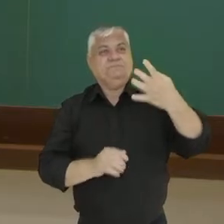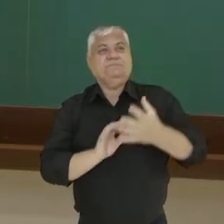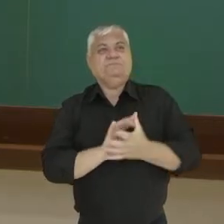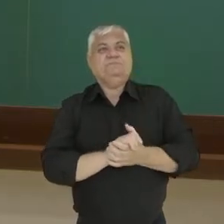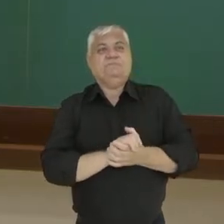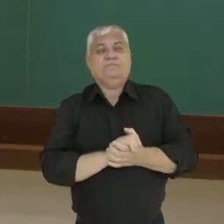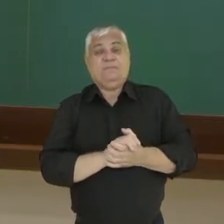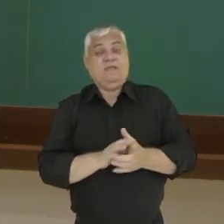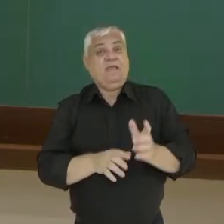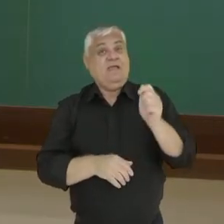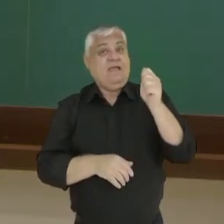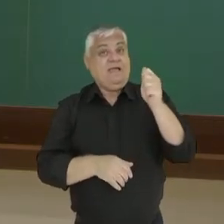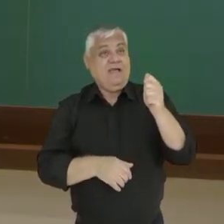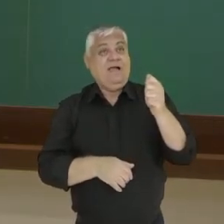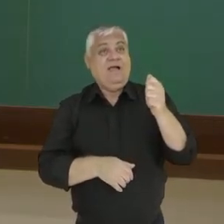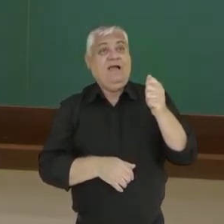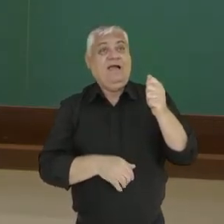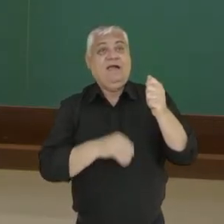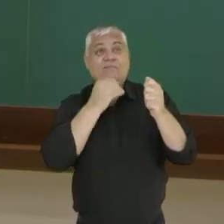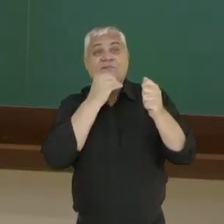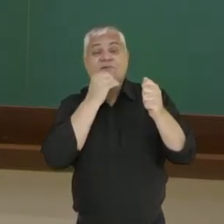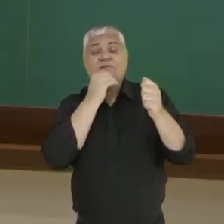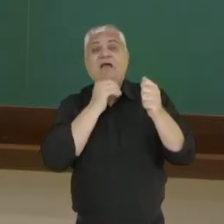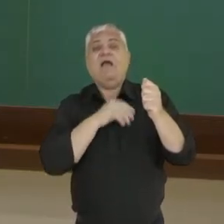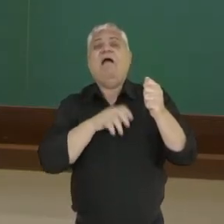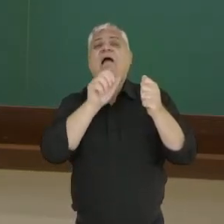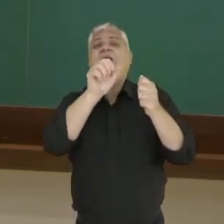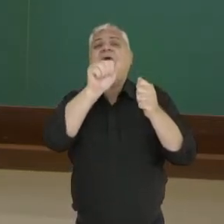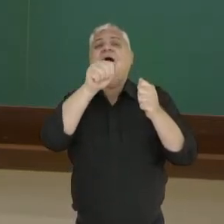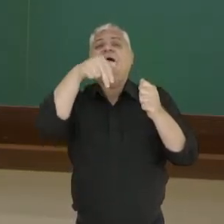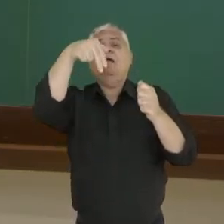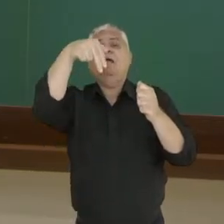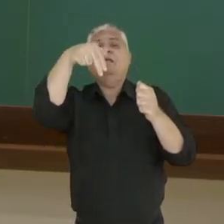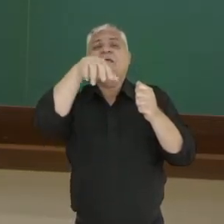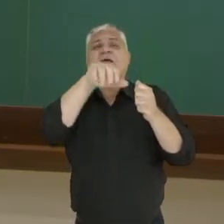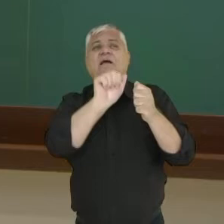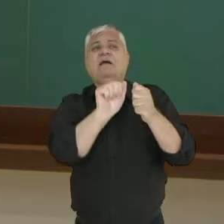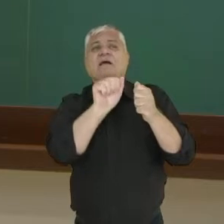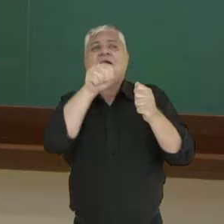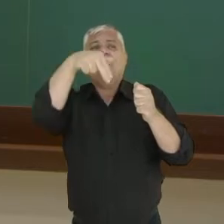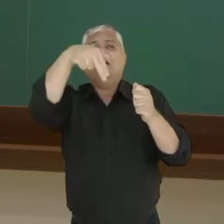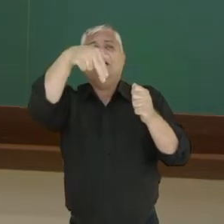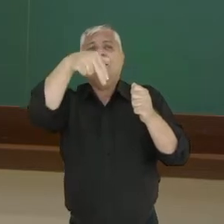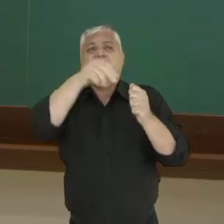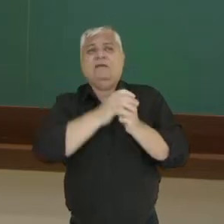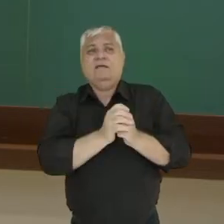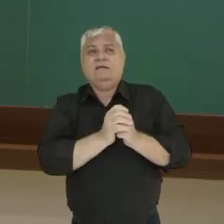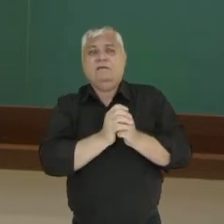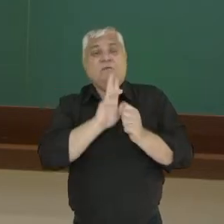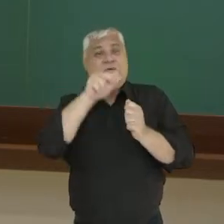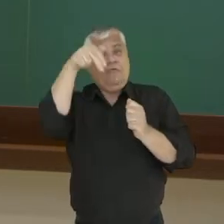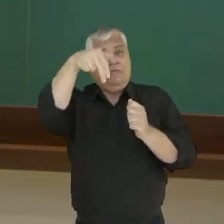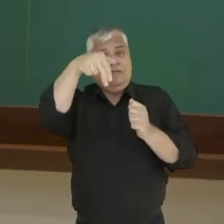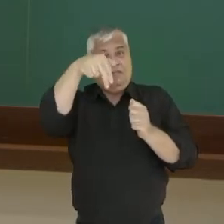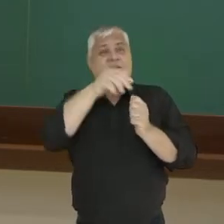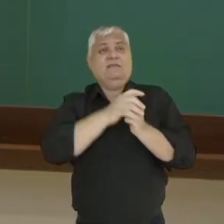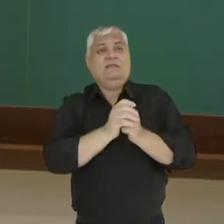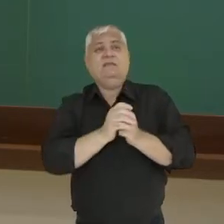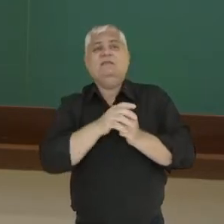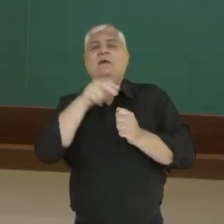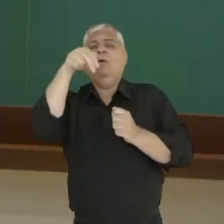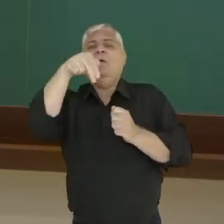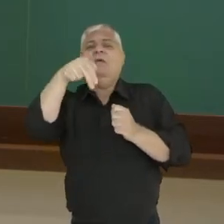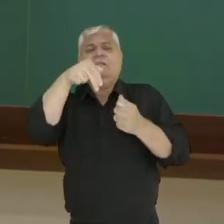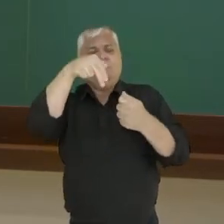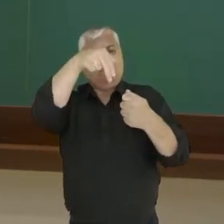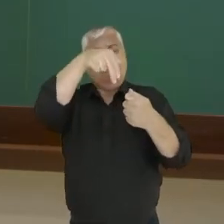nós temos uma potência elevado ao um expoente, que é o logaritmo de n na base